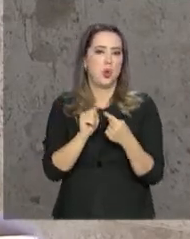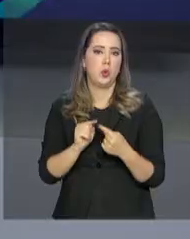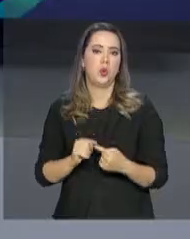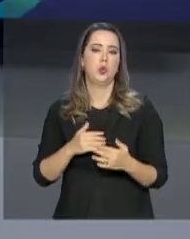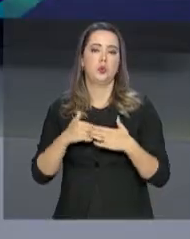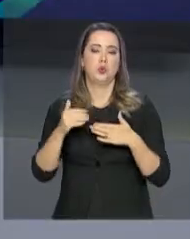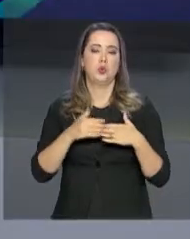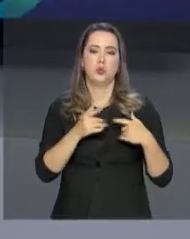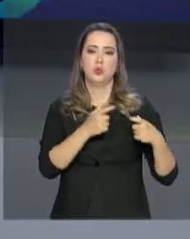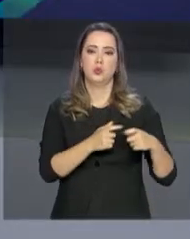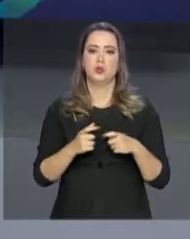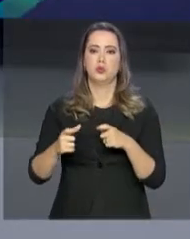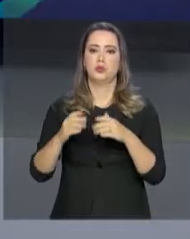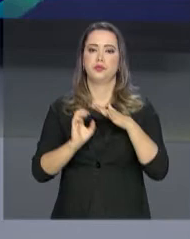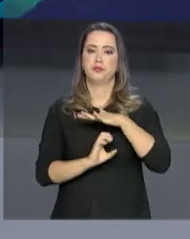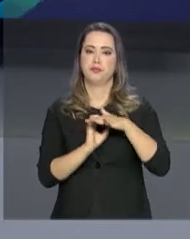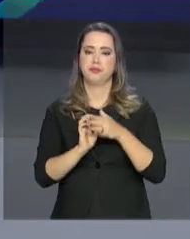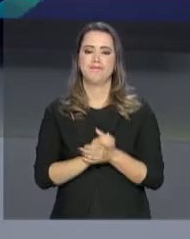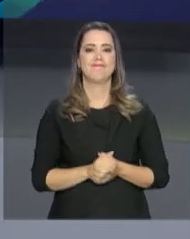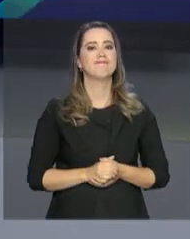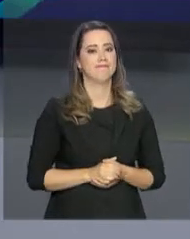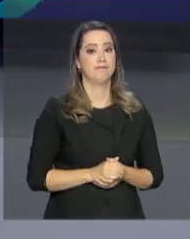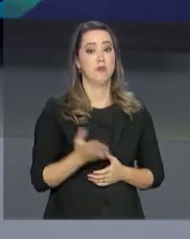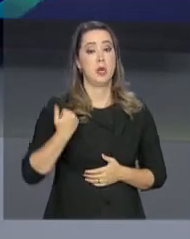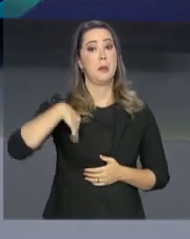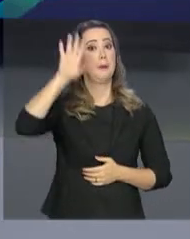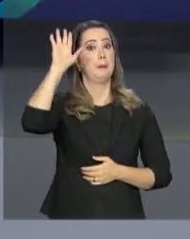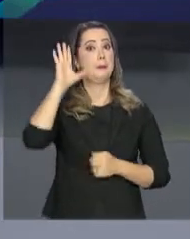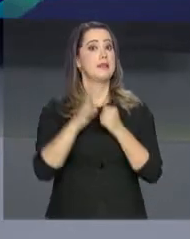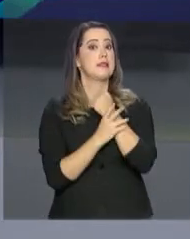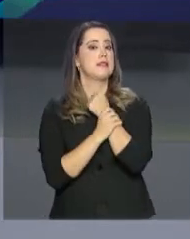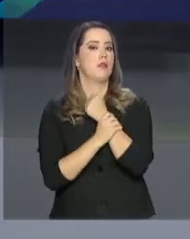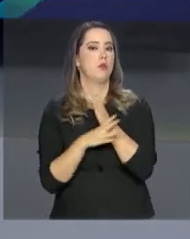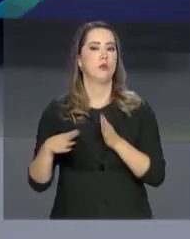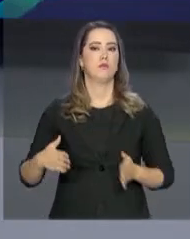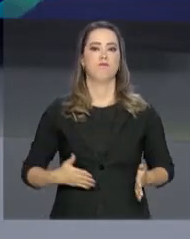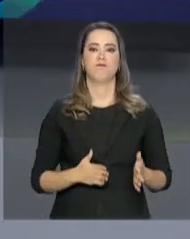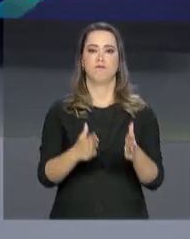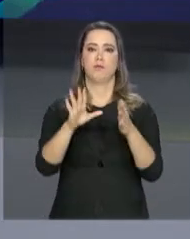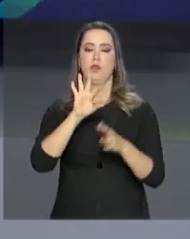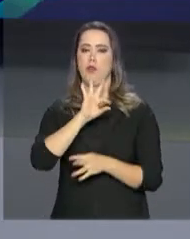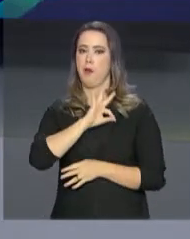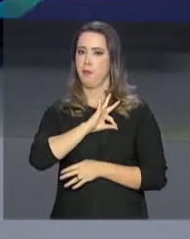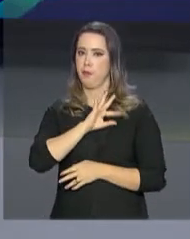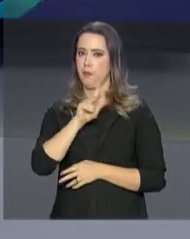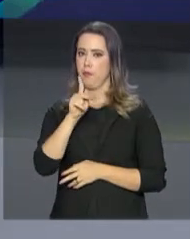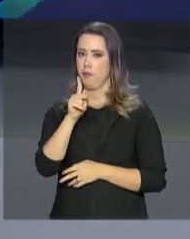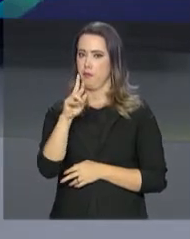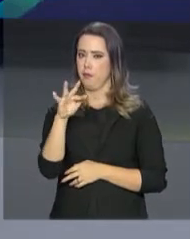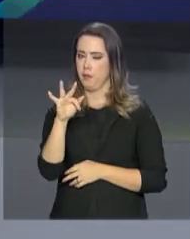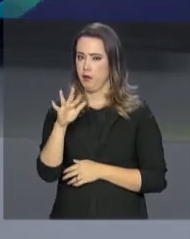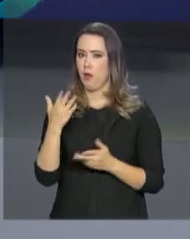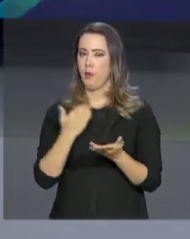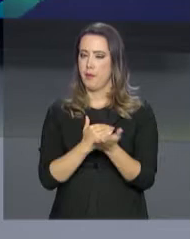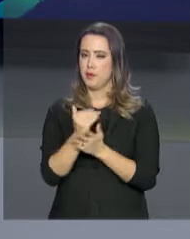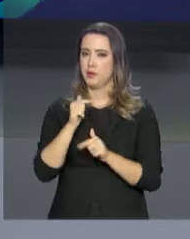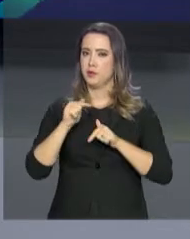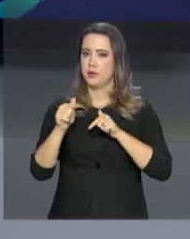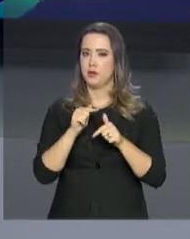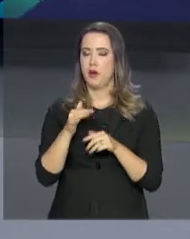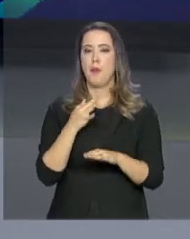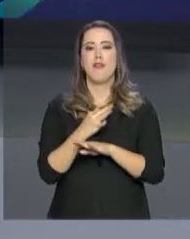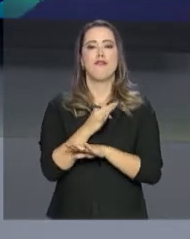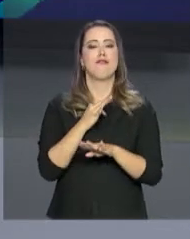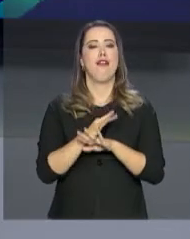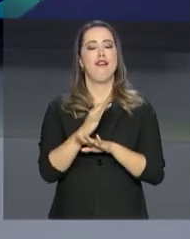empresa. Mais segurança nas rodovias. A Polícia Rodoviária Federal iniciou a operação Férias Escolares. Até 30